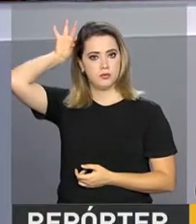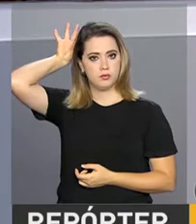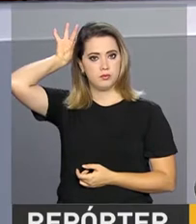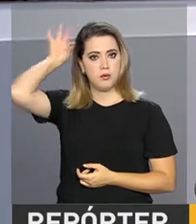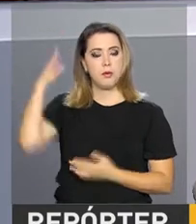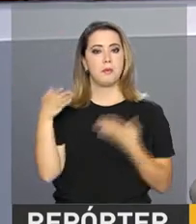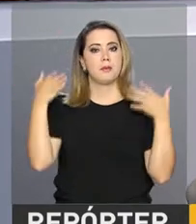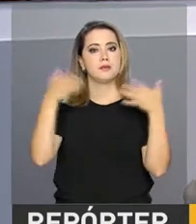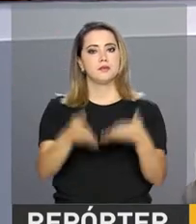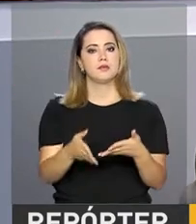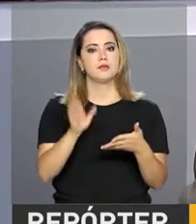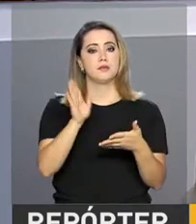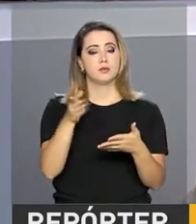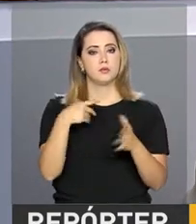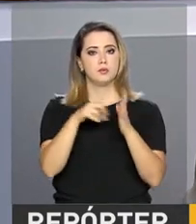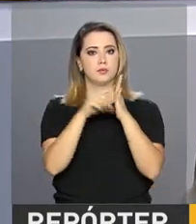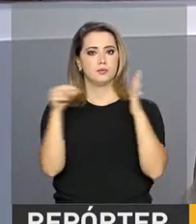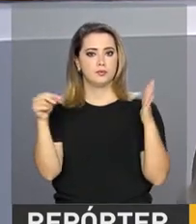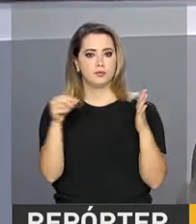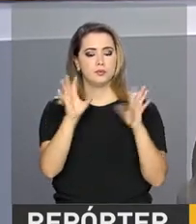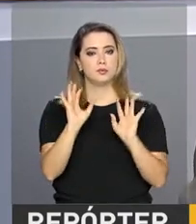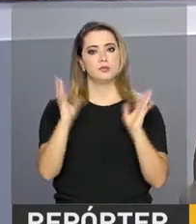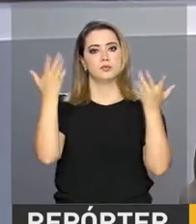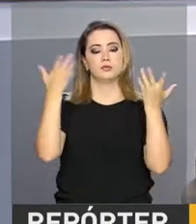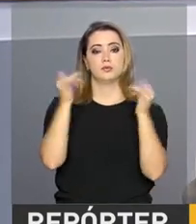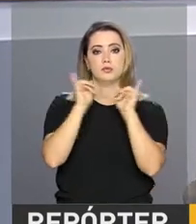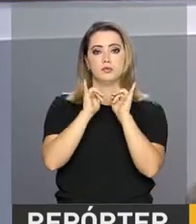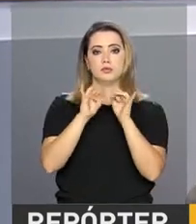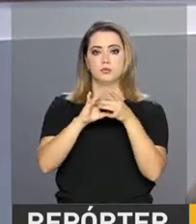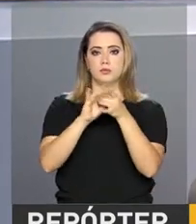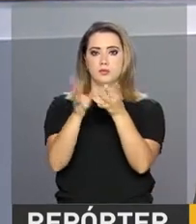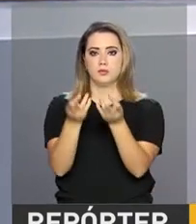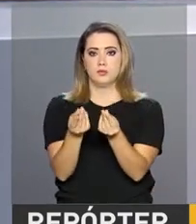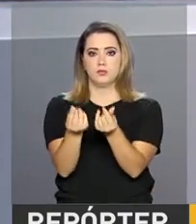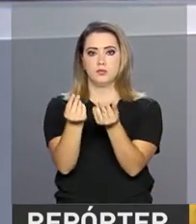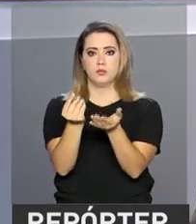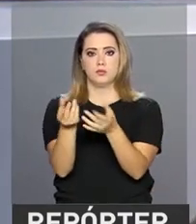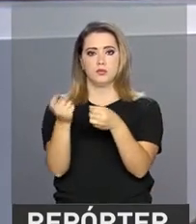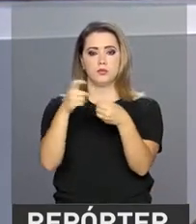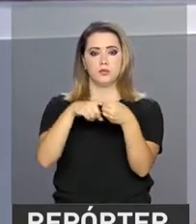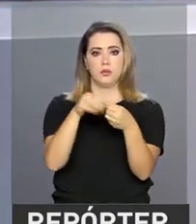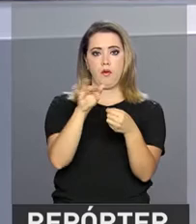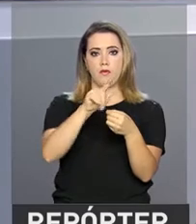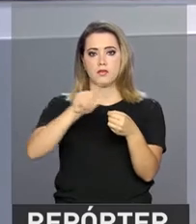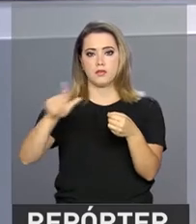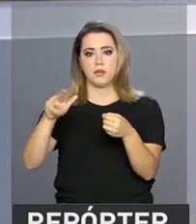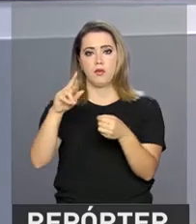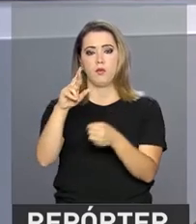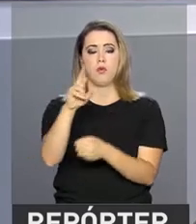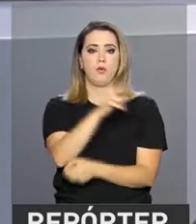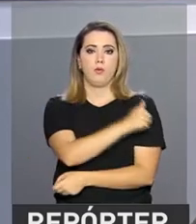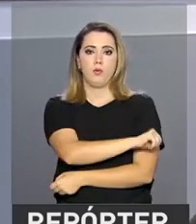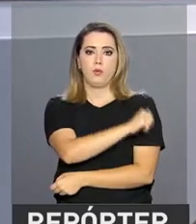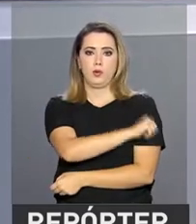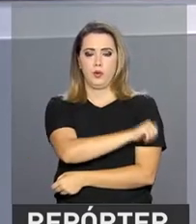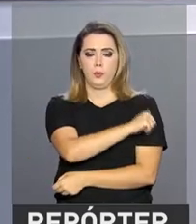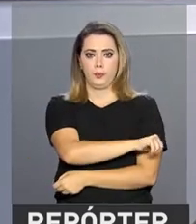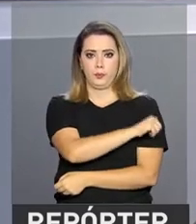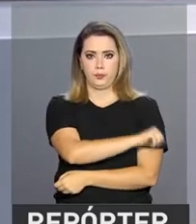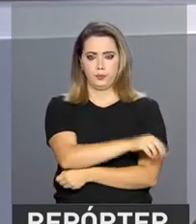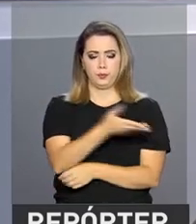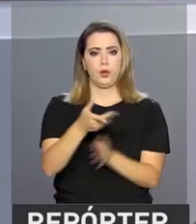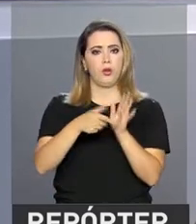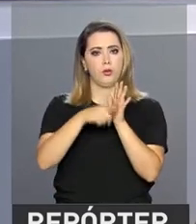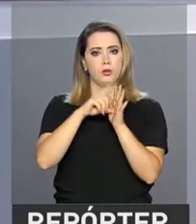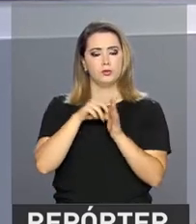Rodrigo Maia, participa daqui a pouco, no Palácio do Planalto, da cerimônia que autoriza a recuperação fiscal do Rio de Janeiro. Mais cedo,